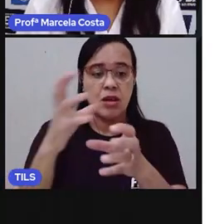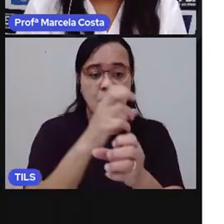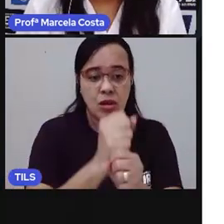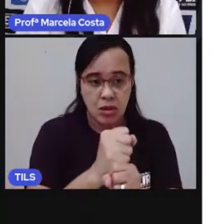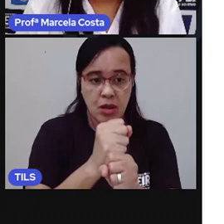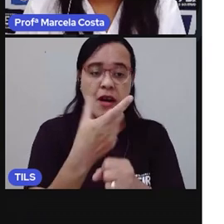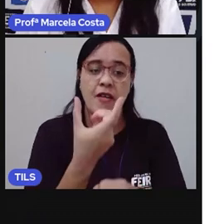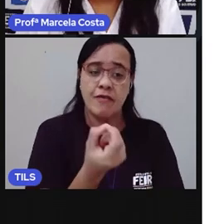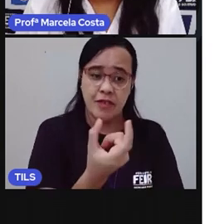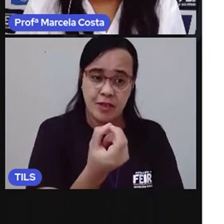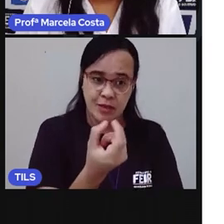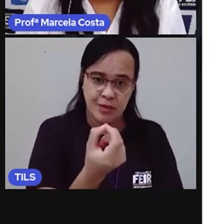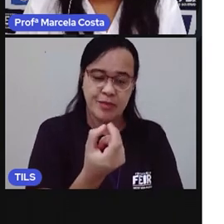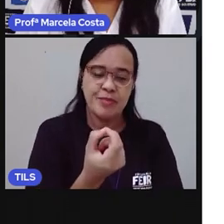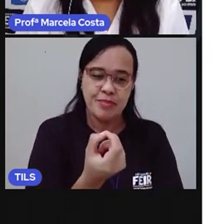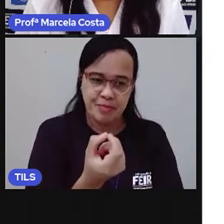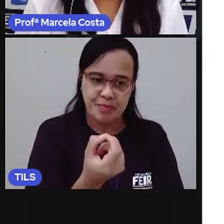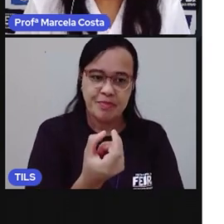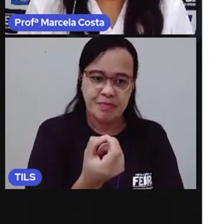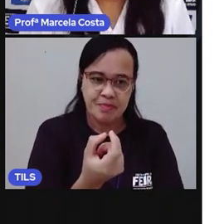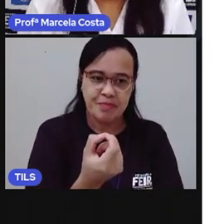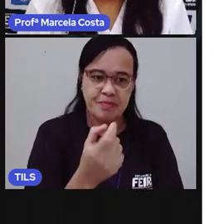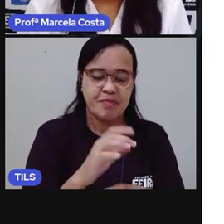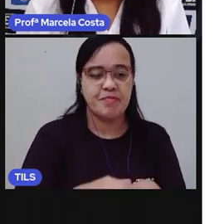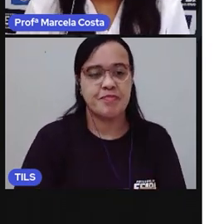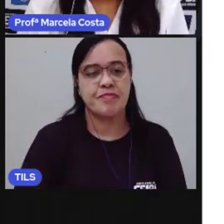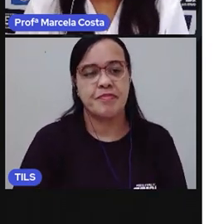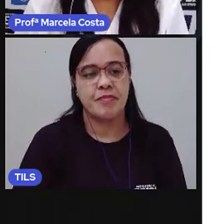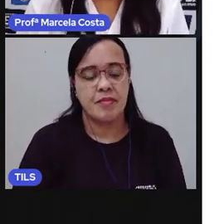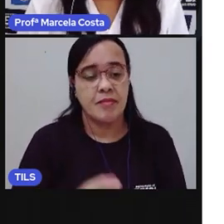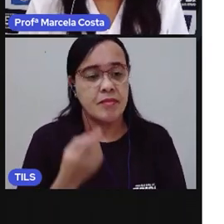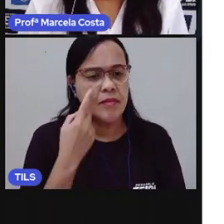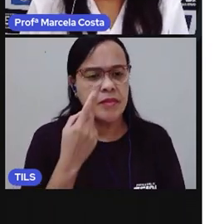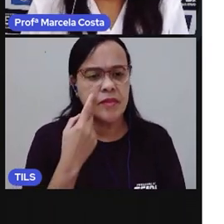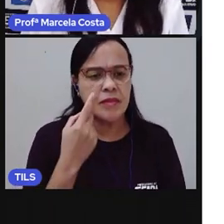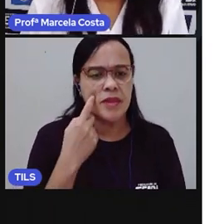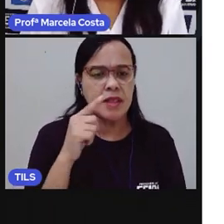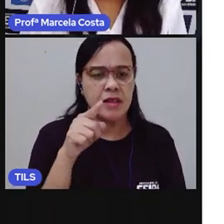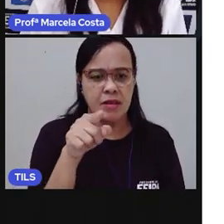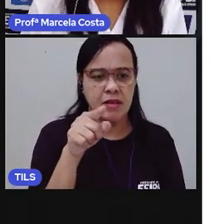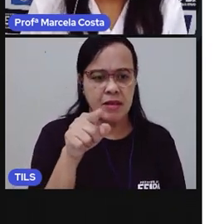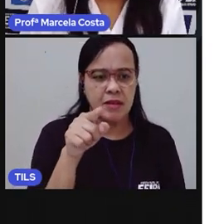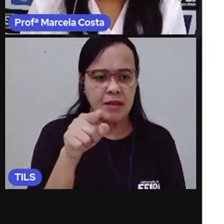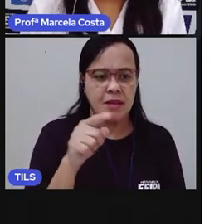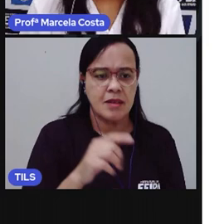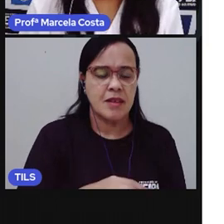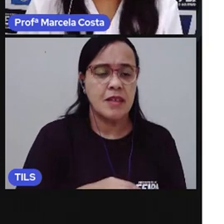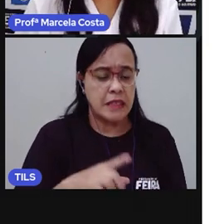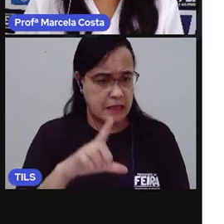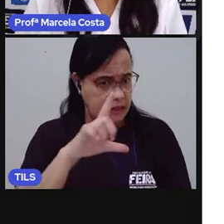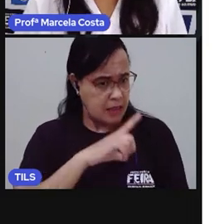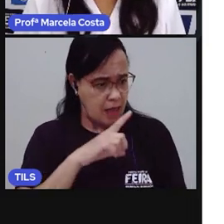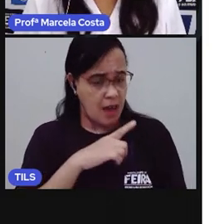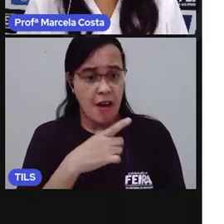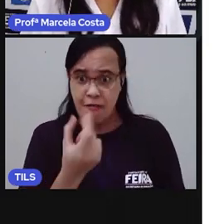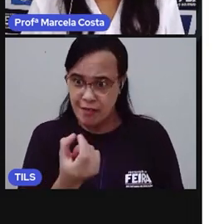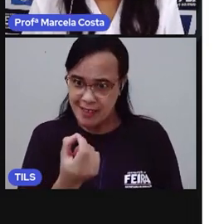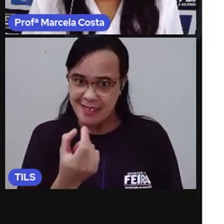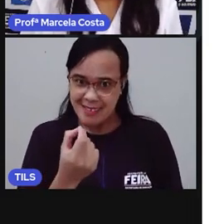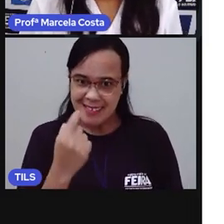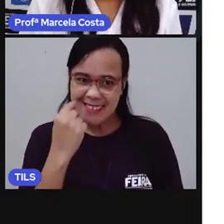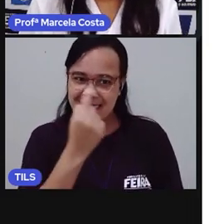20 dente E agora me diz aí você tem esses 20 dentes